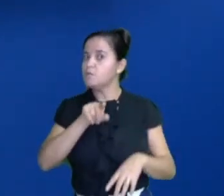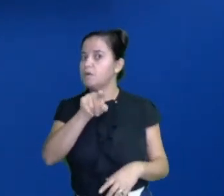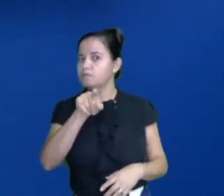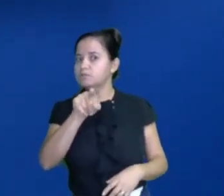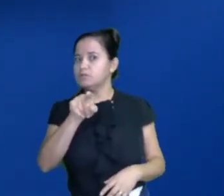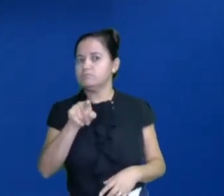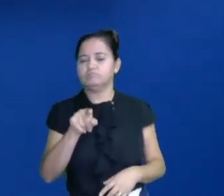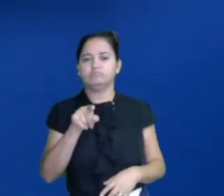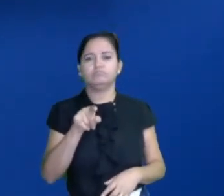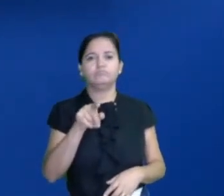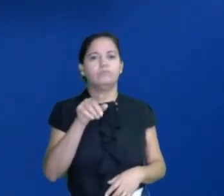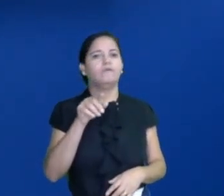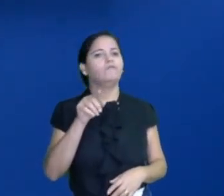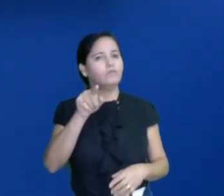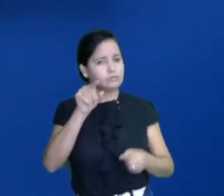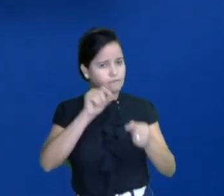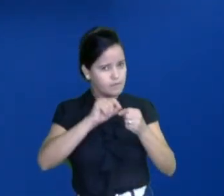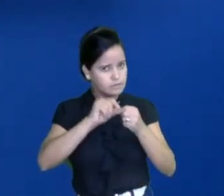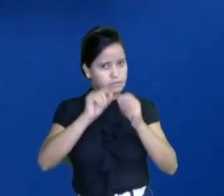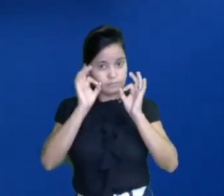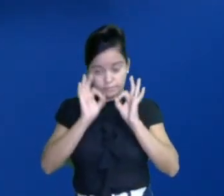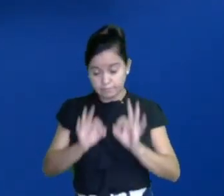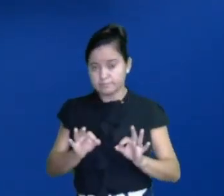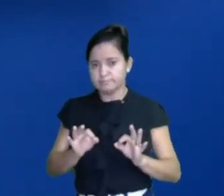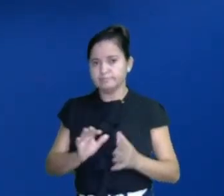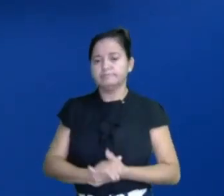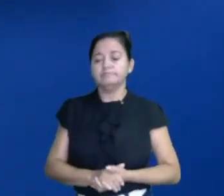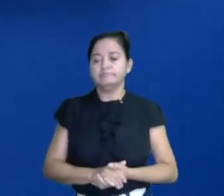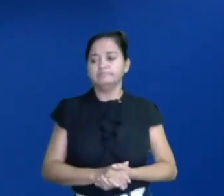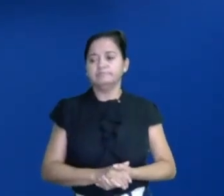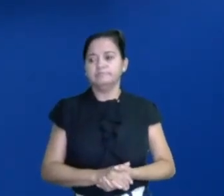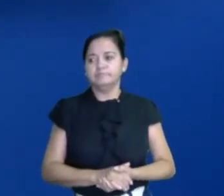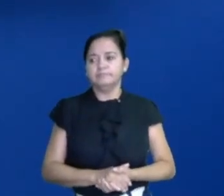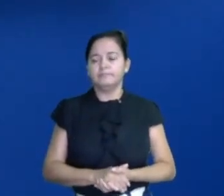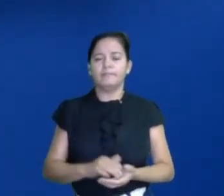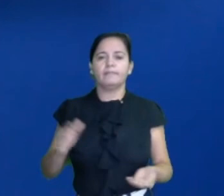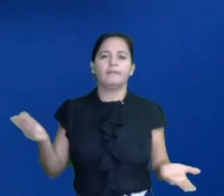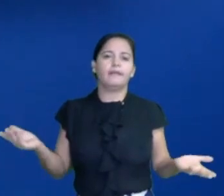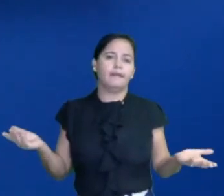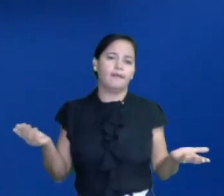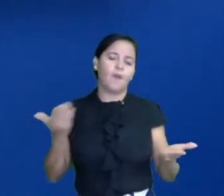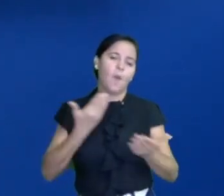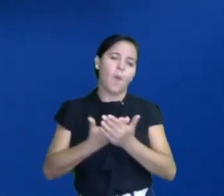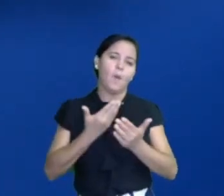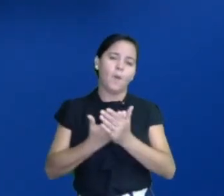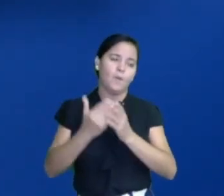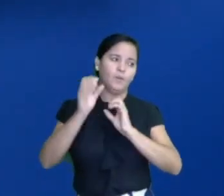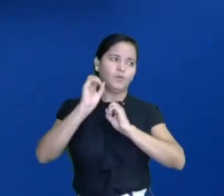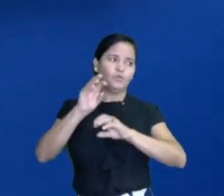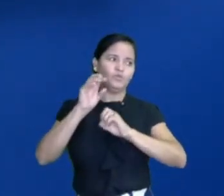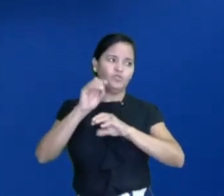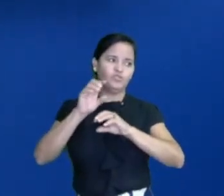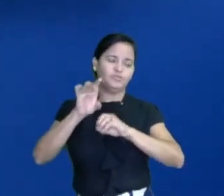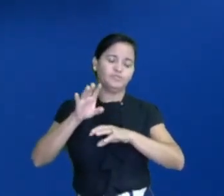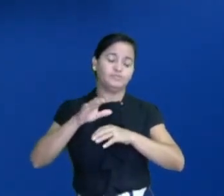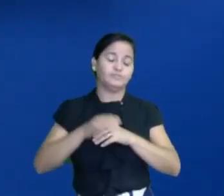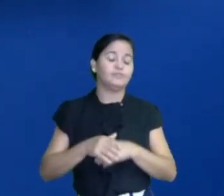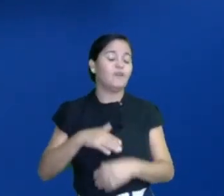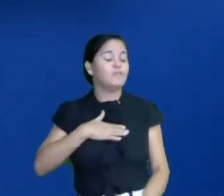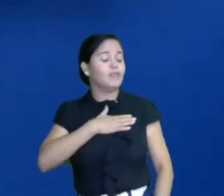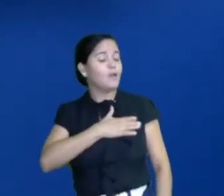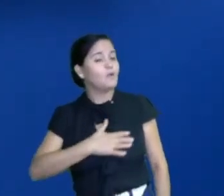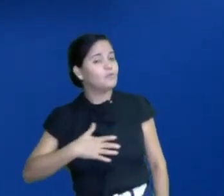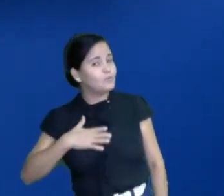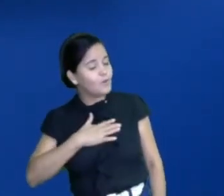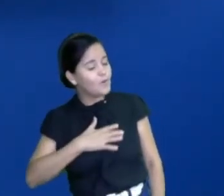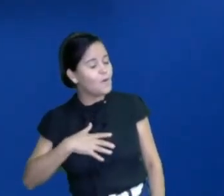fazer. Estou contando com você. E essa foi a nossa aula de hoje. Espero que vocês tenham